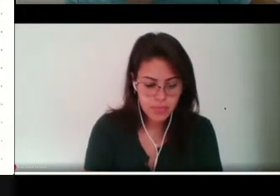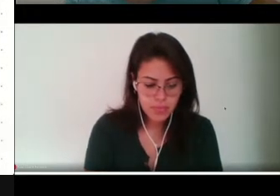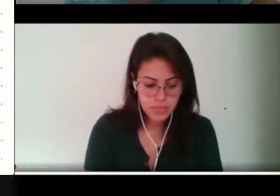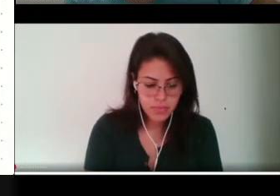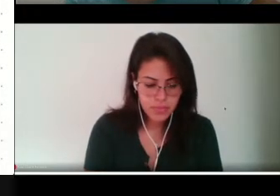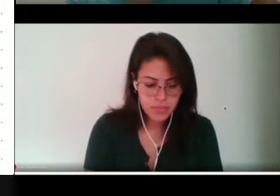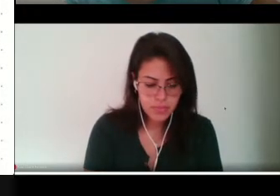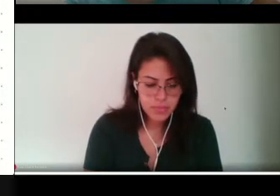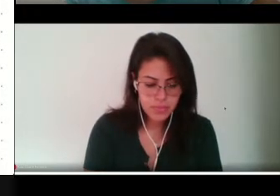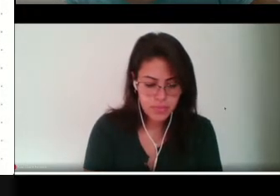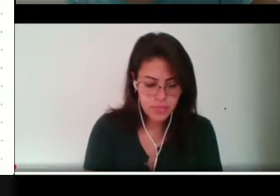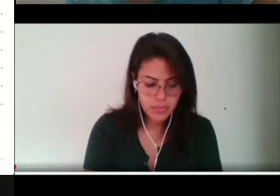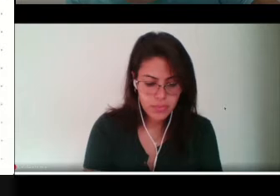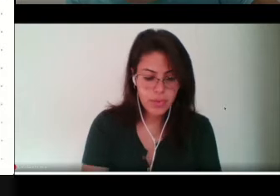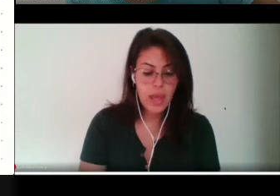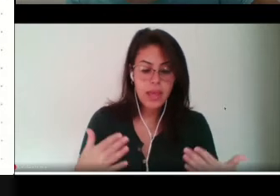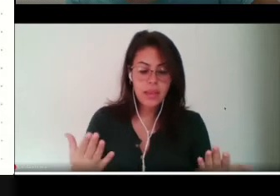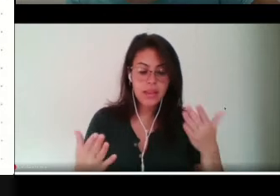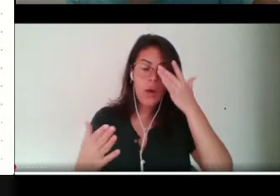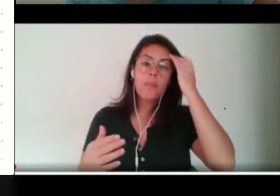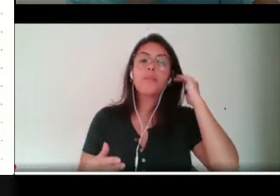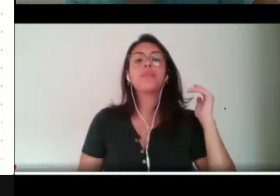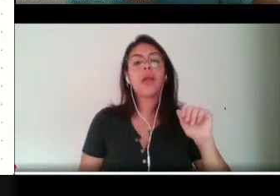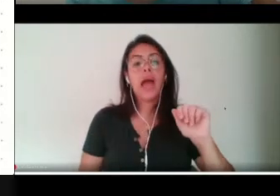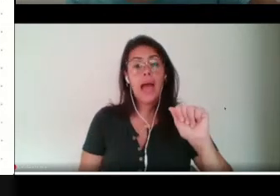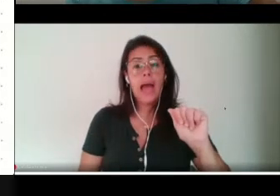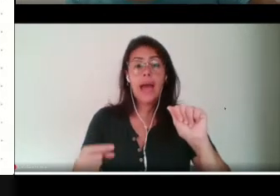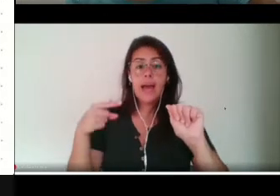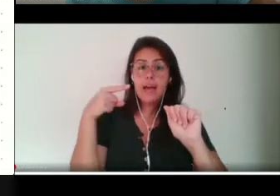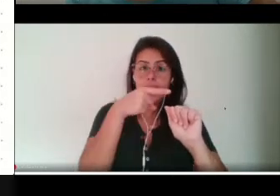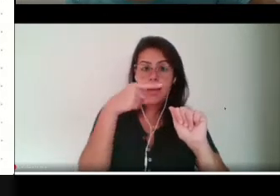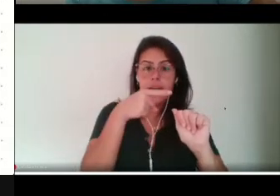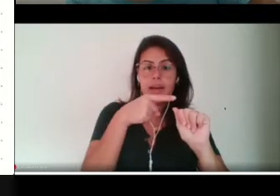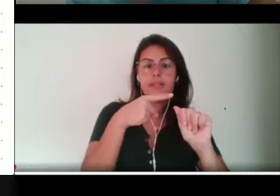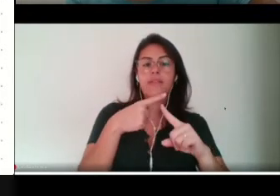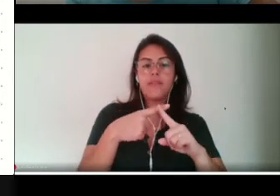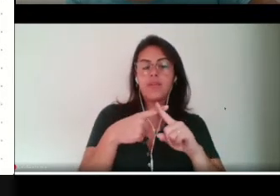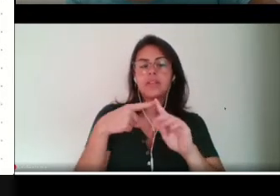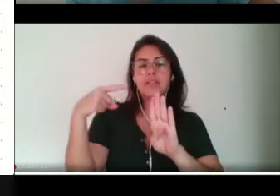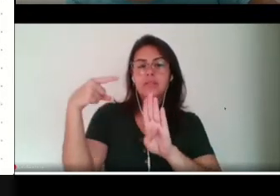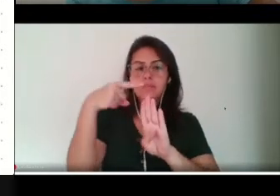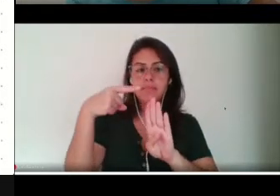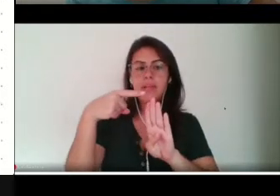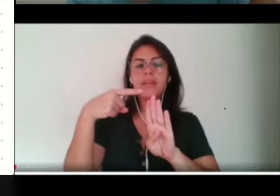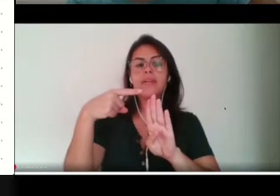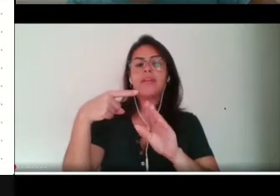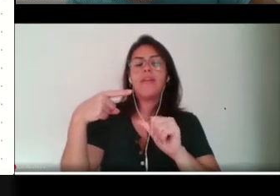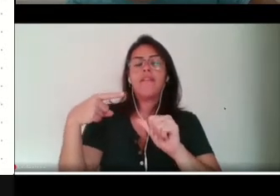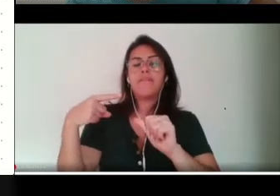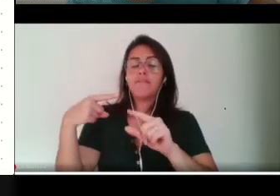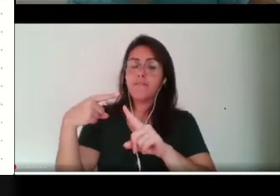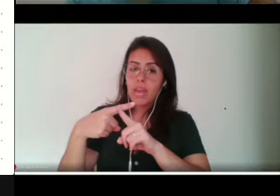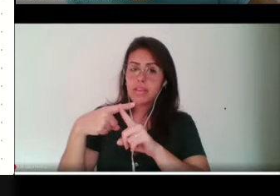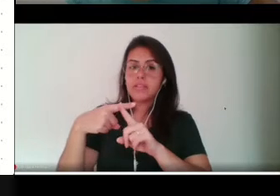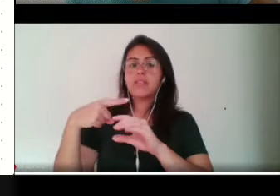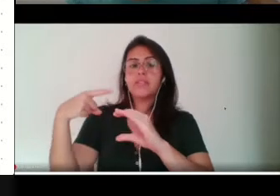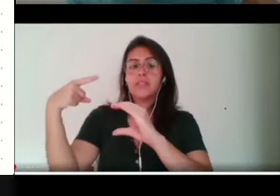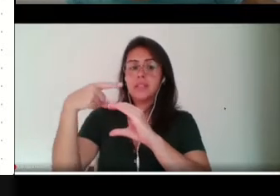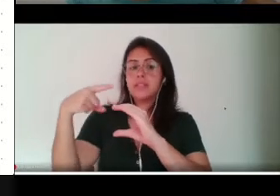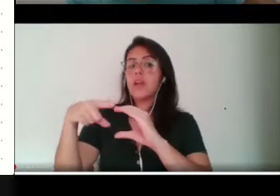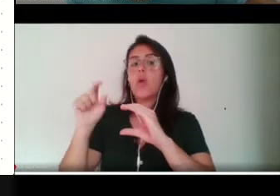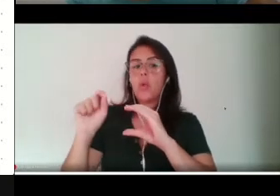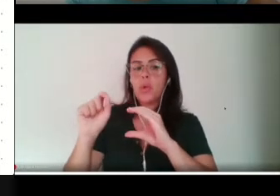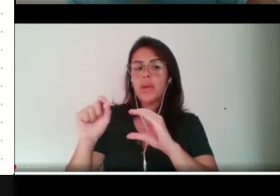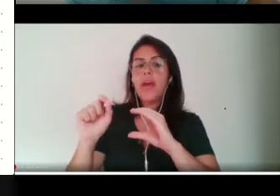VEC B, VEC C, né? Vai ser A, vai ser o vetor A,